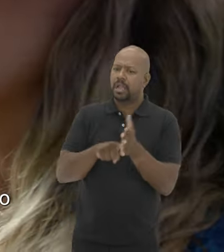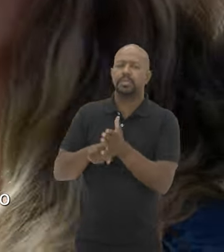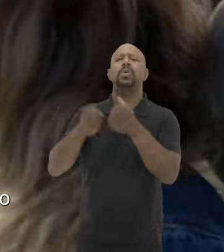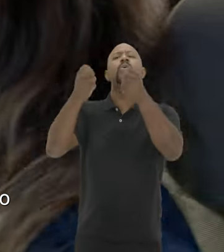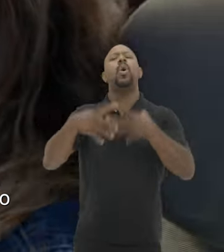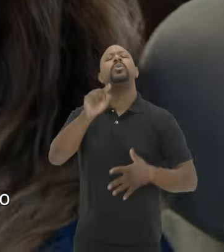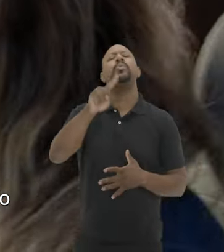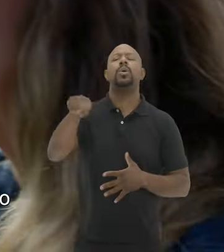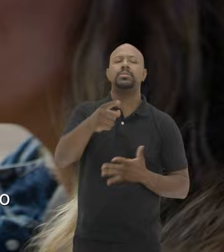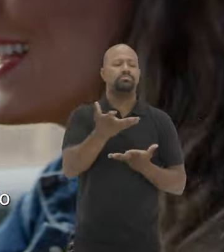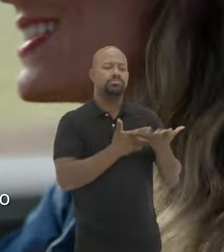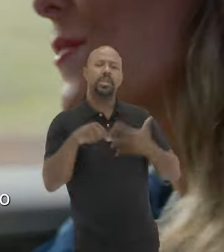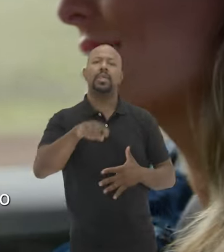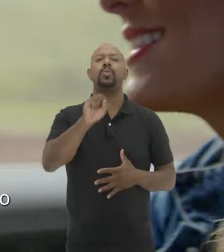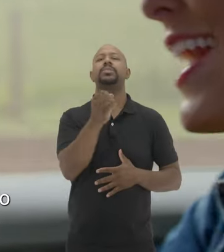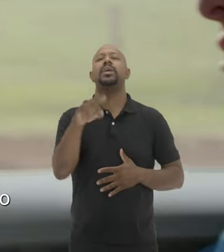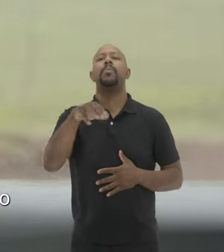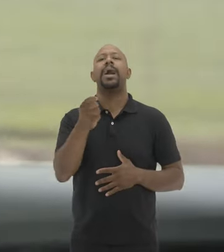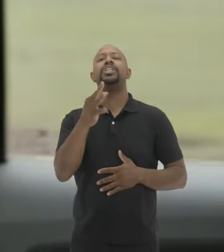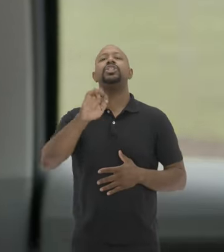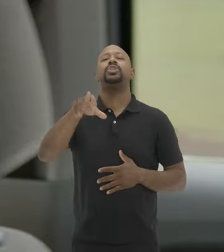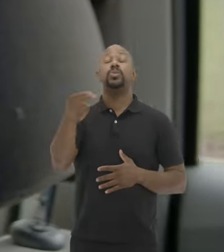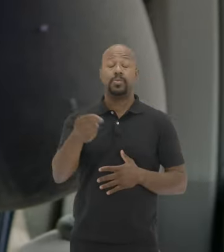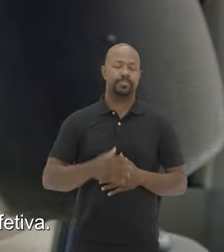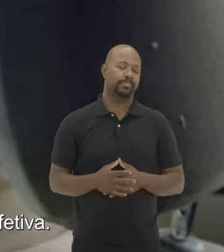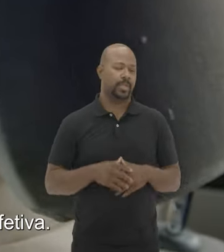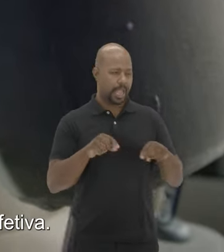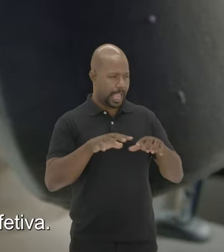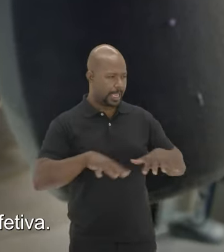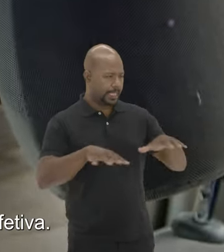conta um pouco João da tua relação com essa cidade